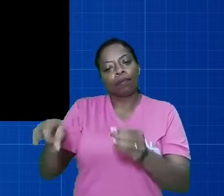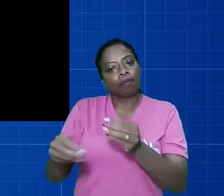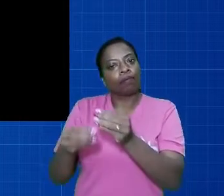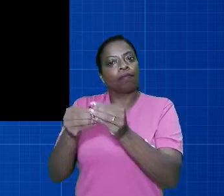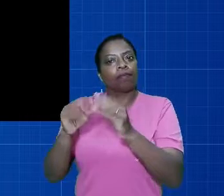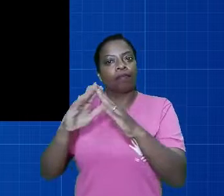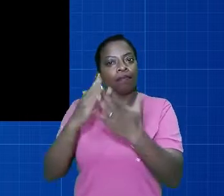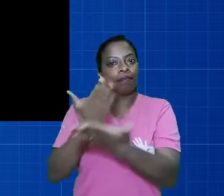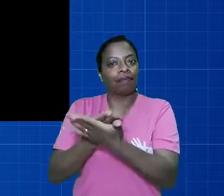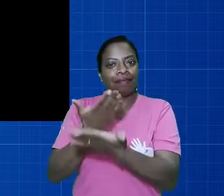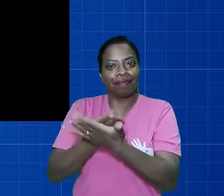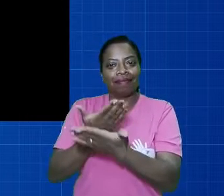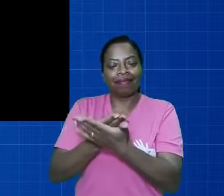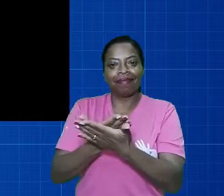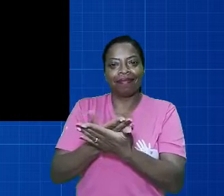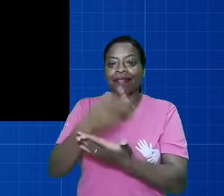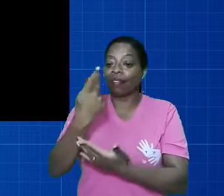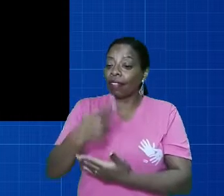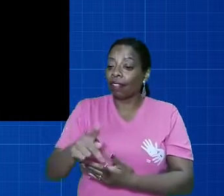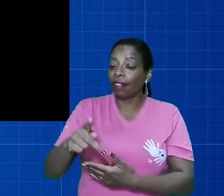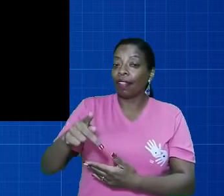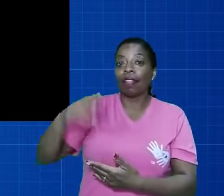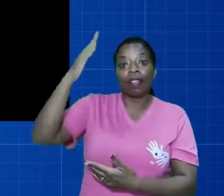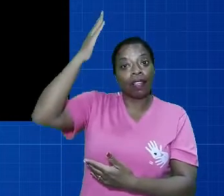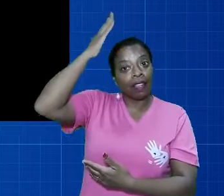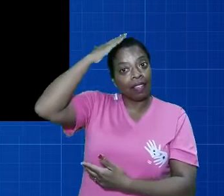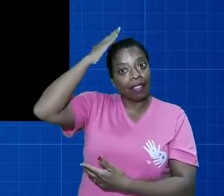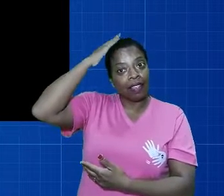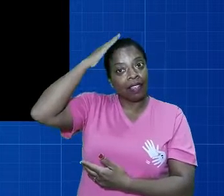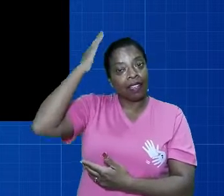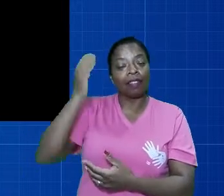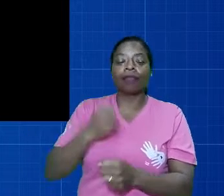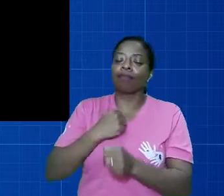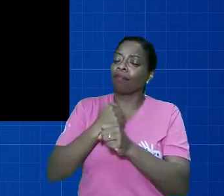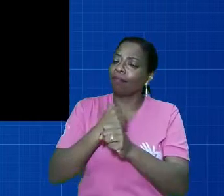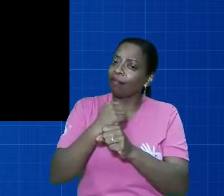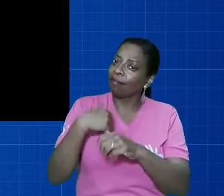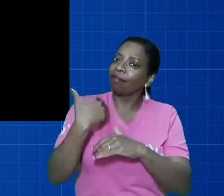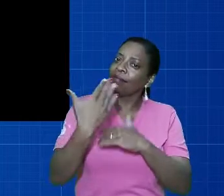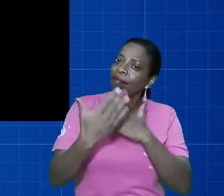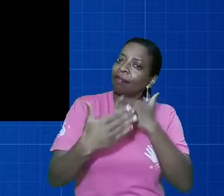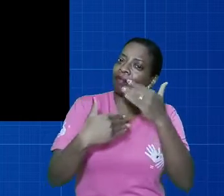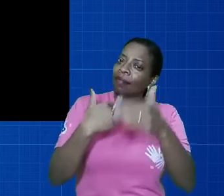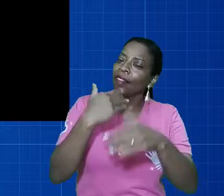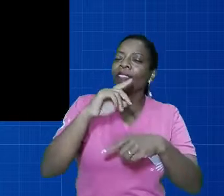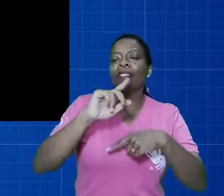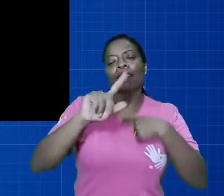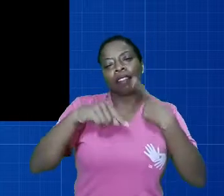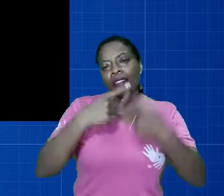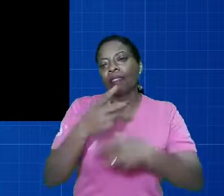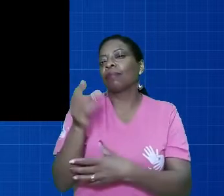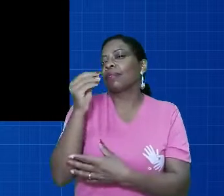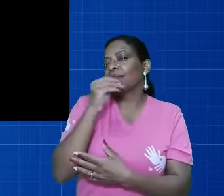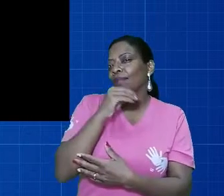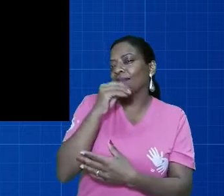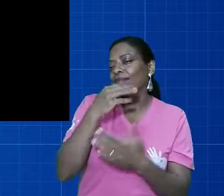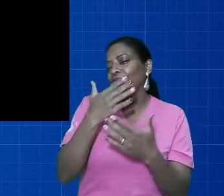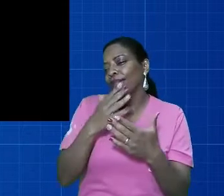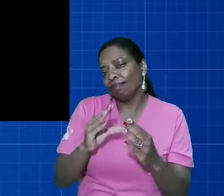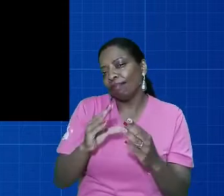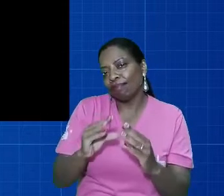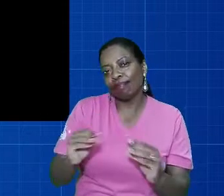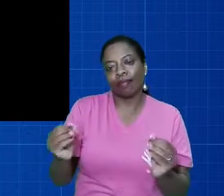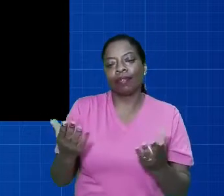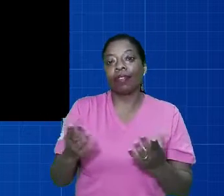que durou alguns anos, né, acabou depois se enfraquecendo, mas houve a iniciativa de pensar